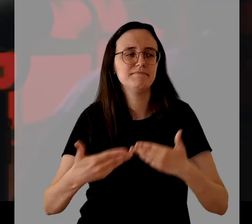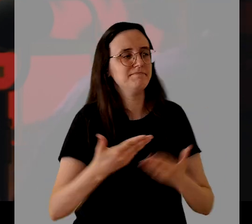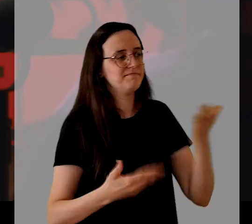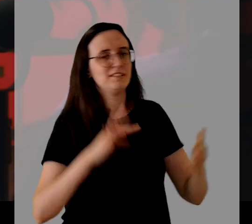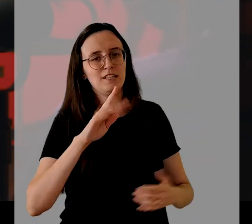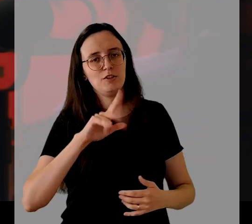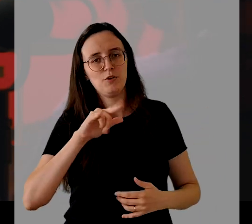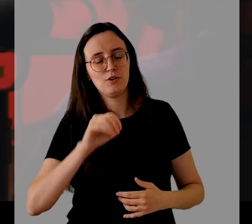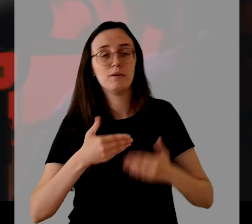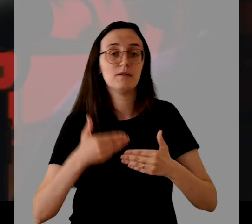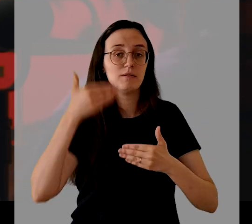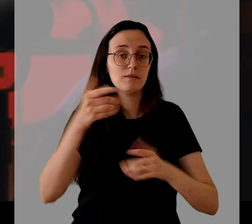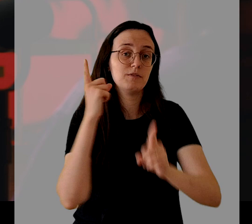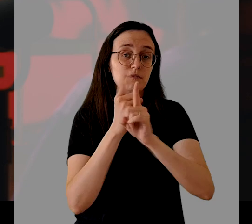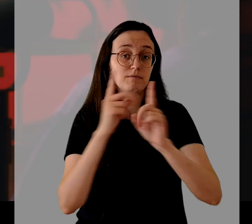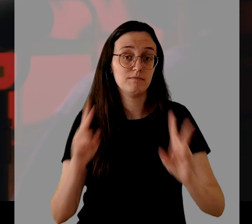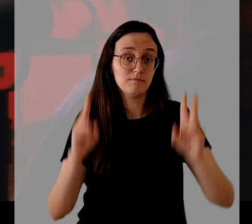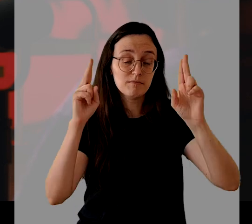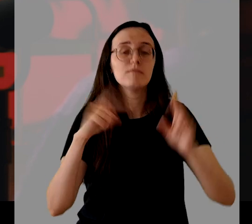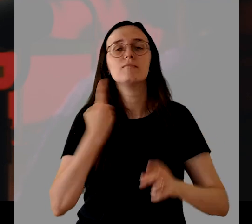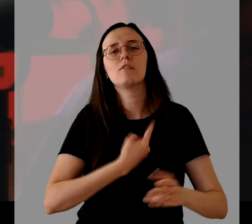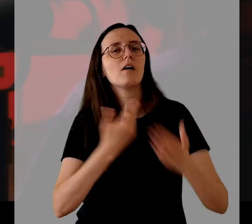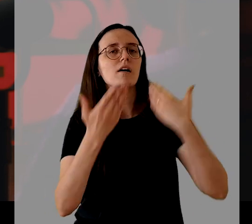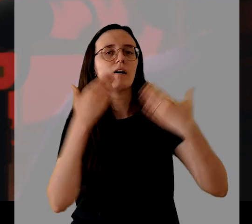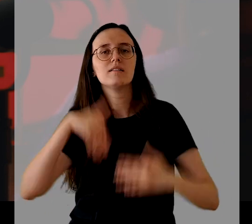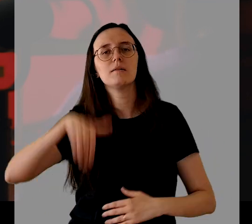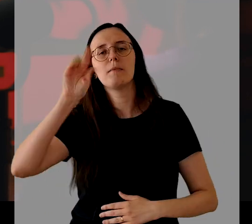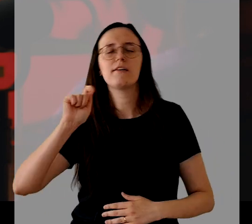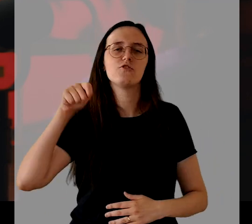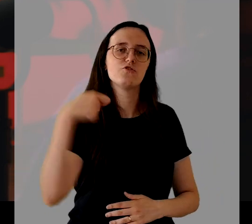ainda com o Túlio aqui para o próximo episódio,